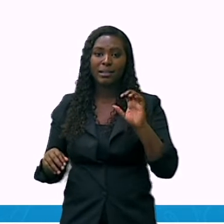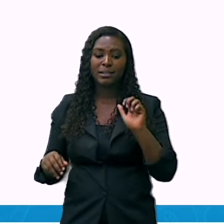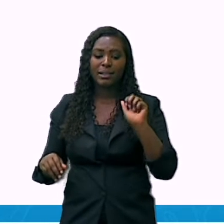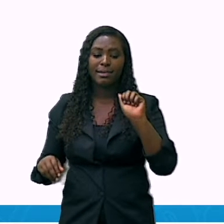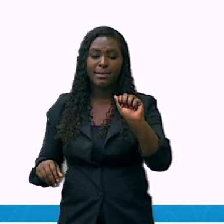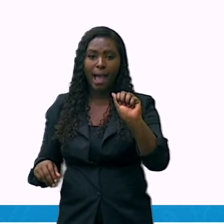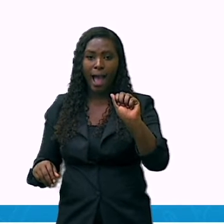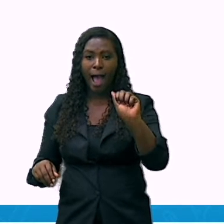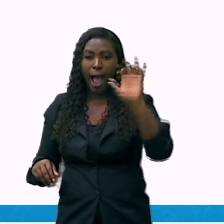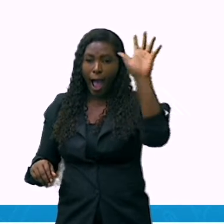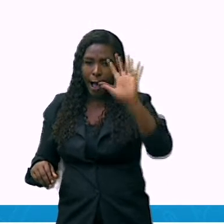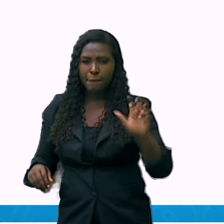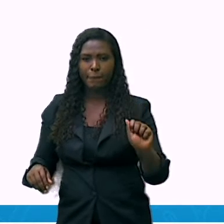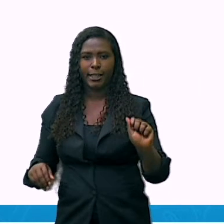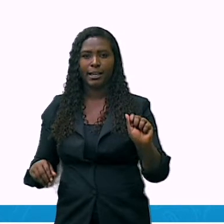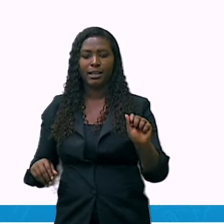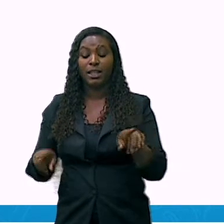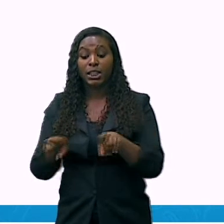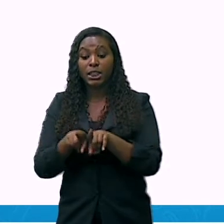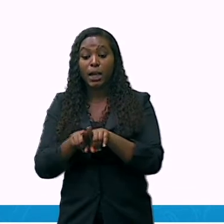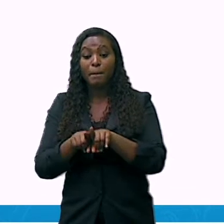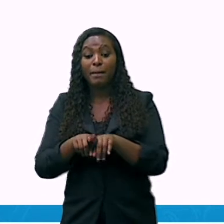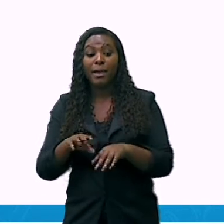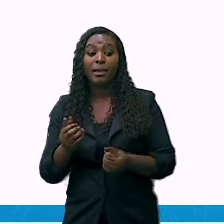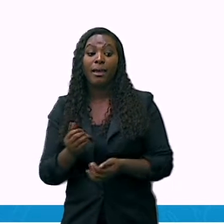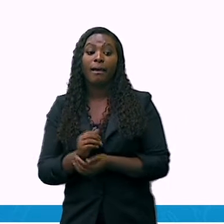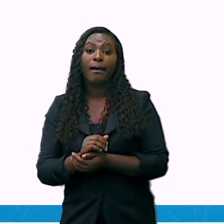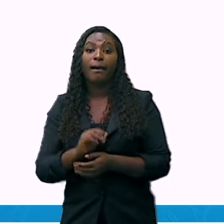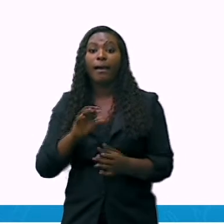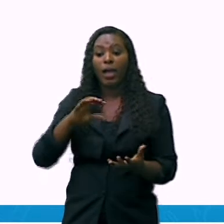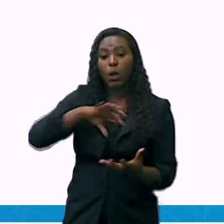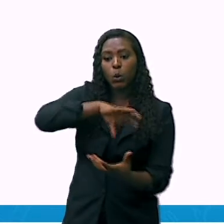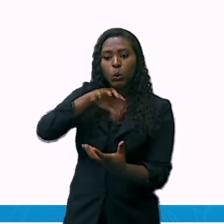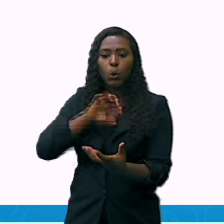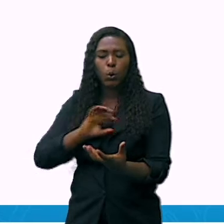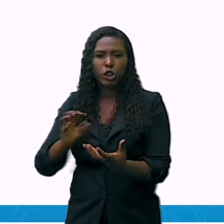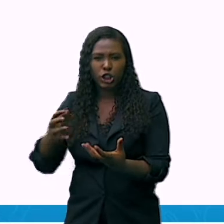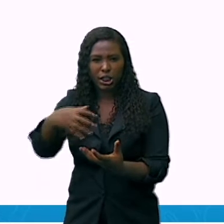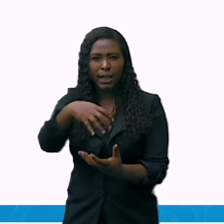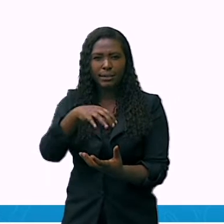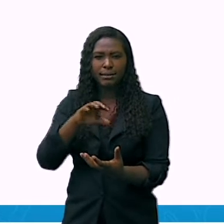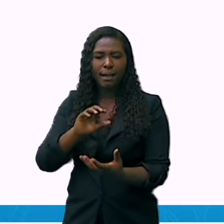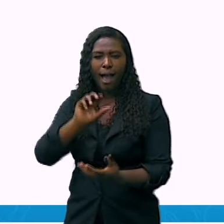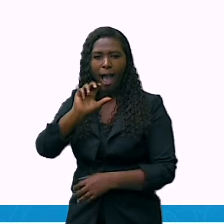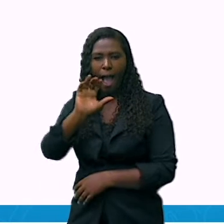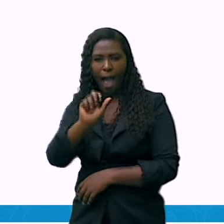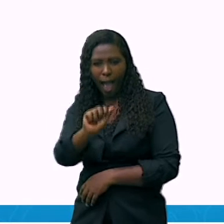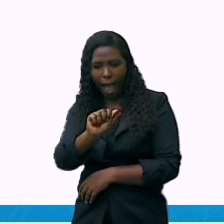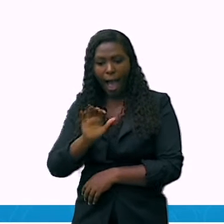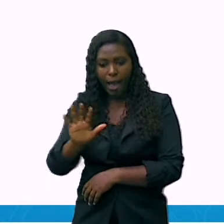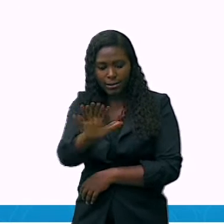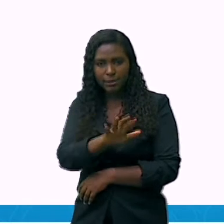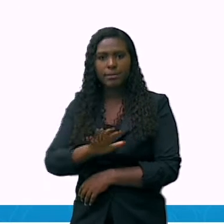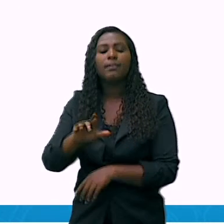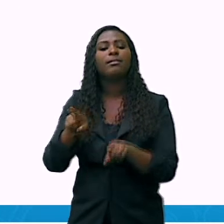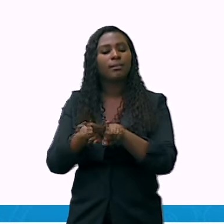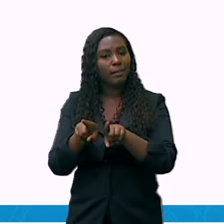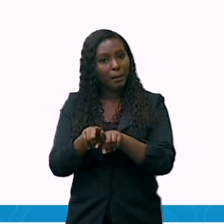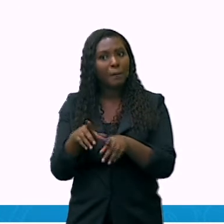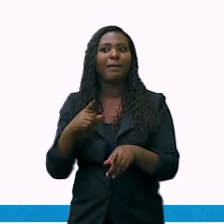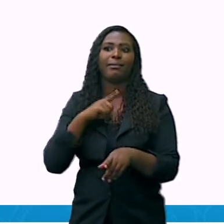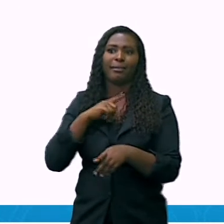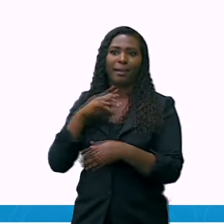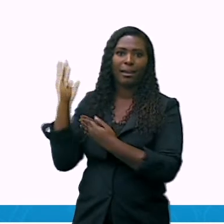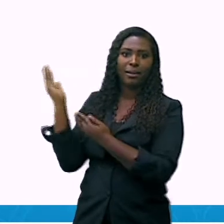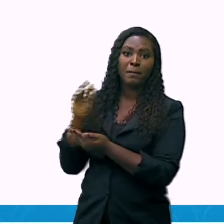continente asiático. Este é conhecido como o Mar das Índias, por envolver